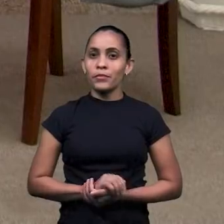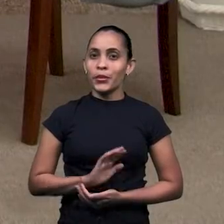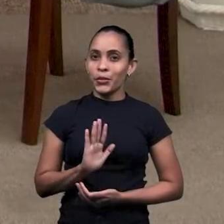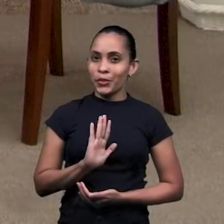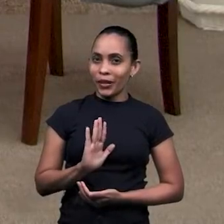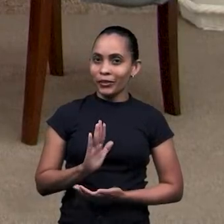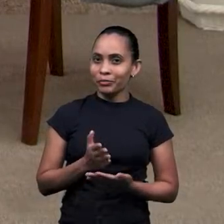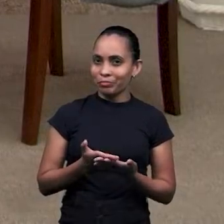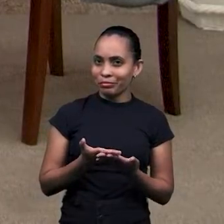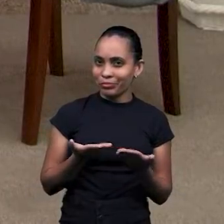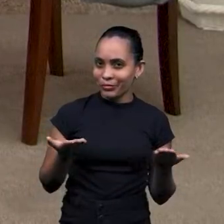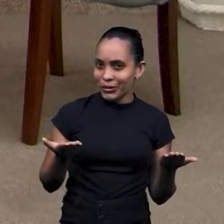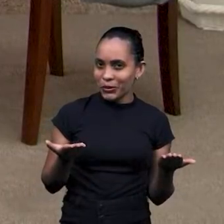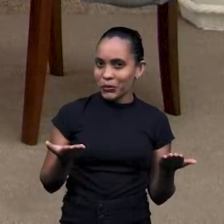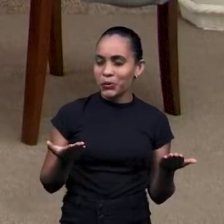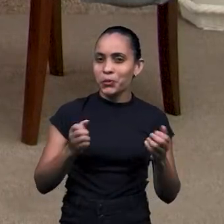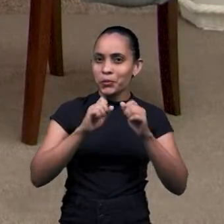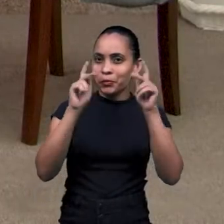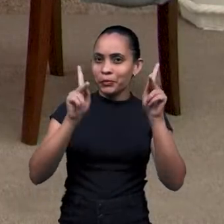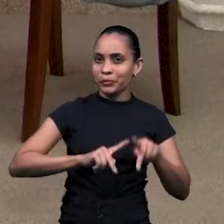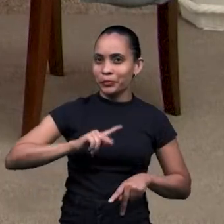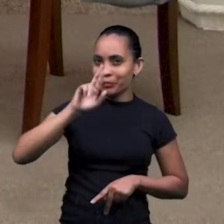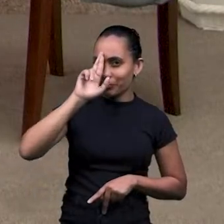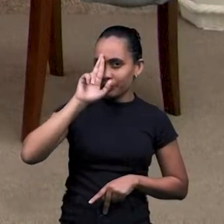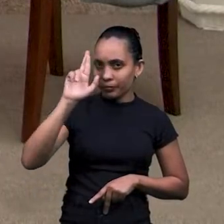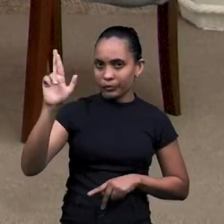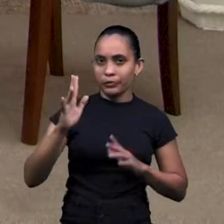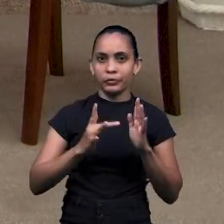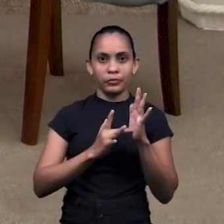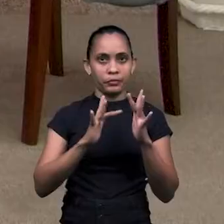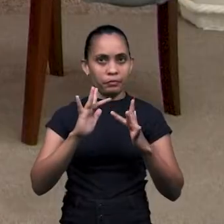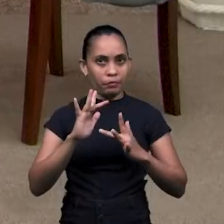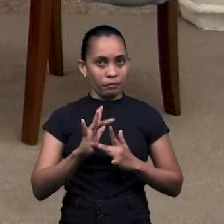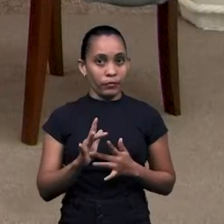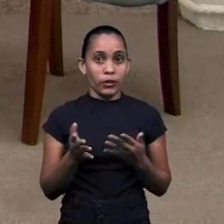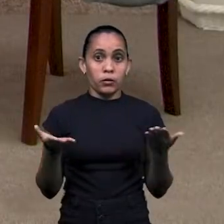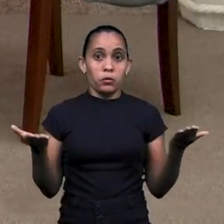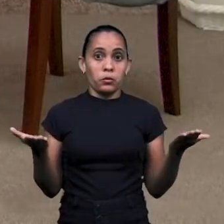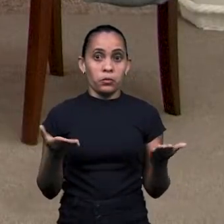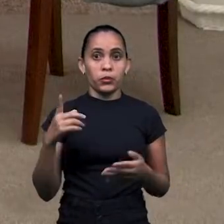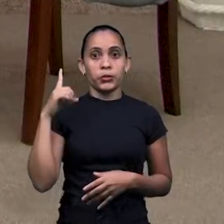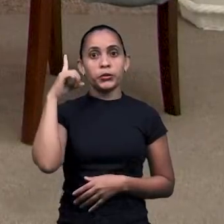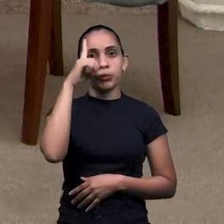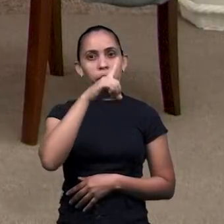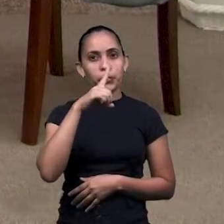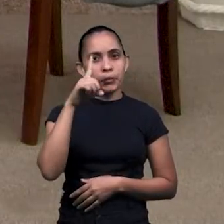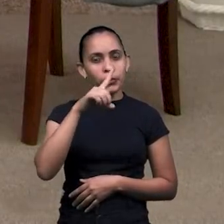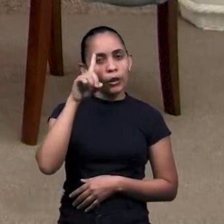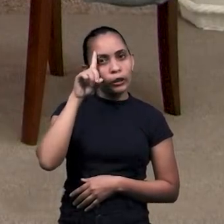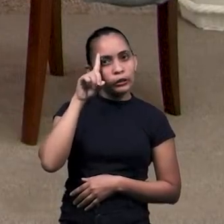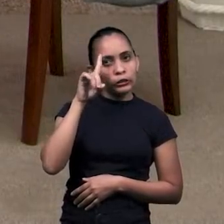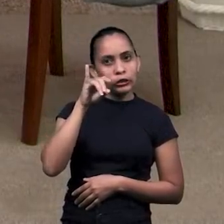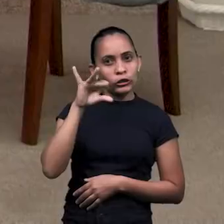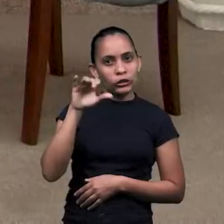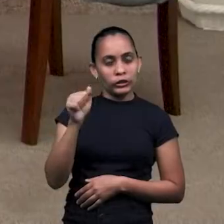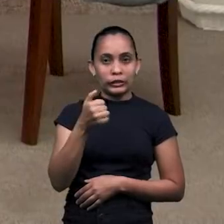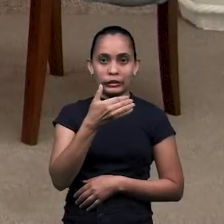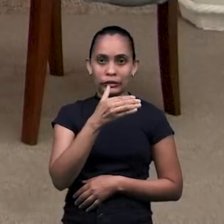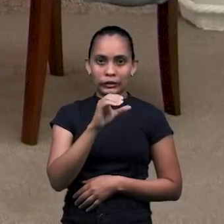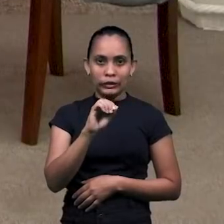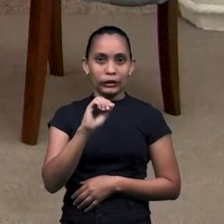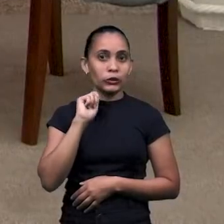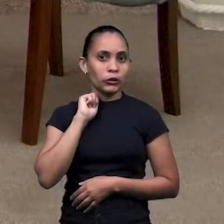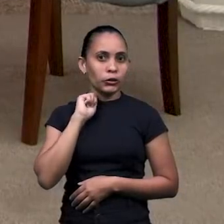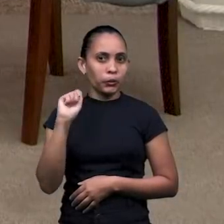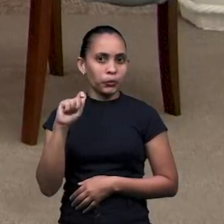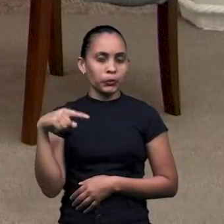meus irmãos. Nós saudamos a todos com a paz do Senhor Jesus. Hoje, domingo, dia 10 de abril, estamos agora aqui mais uma